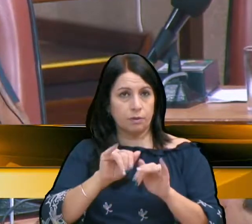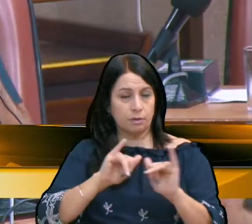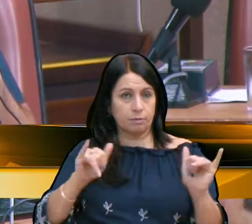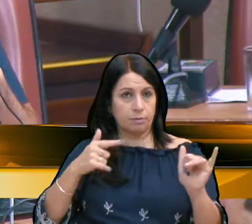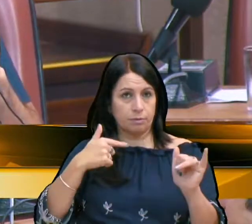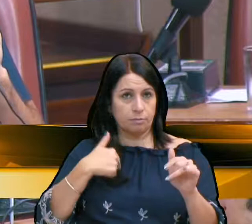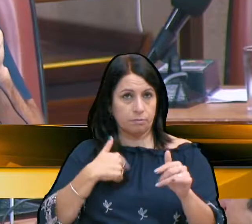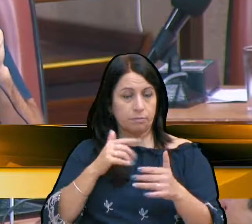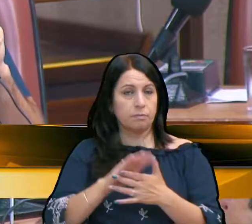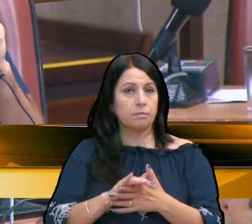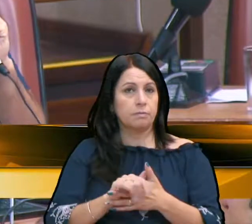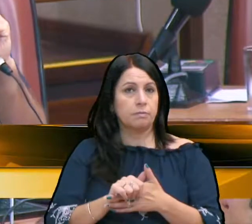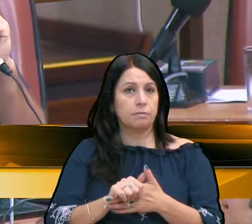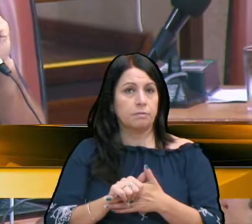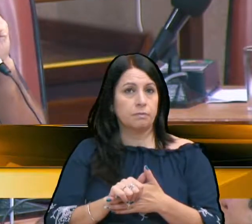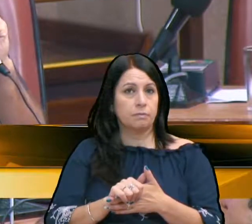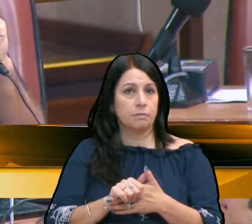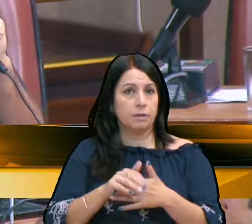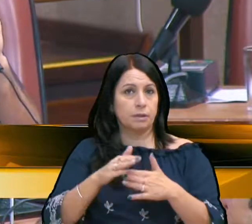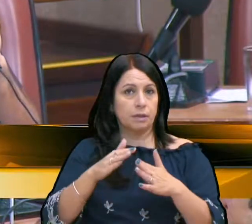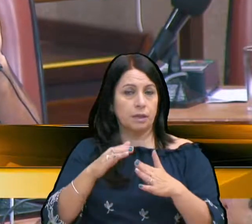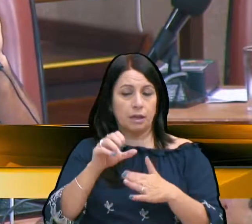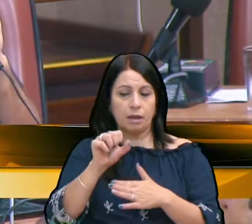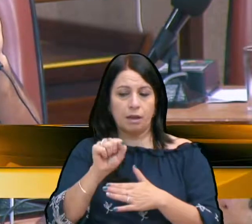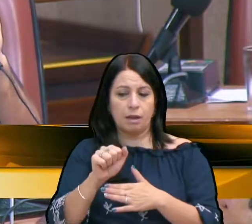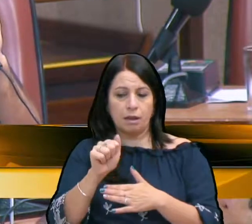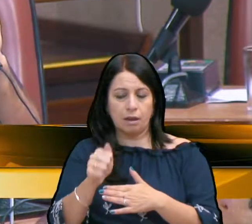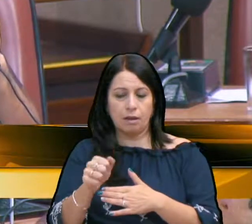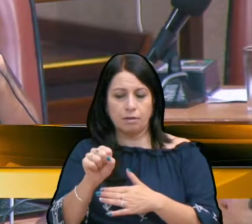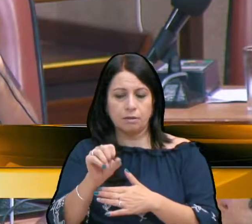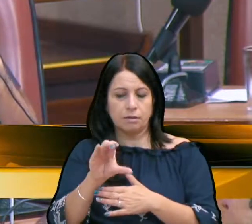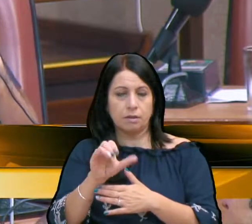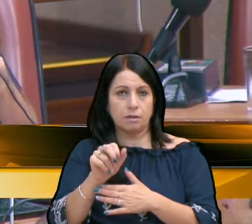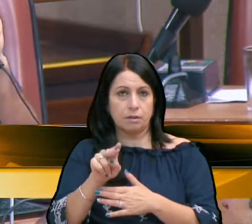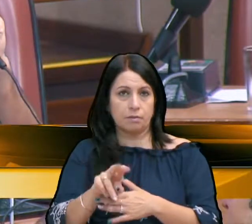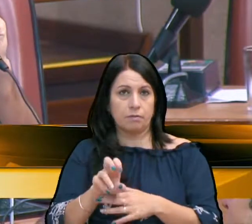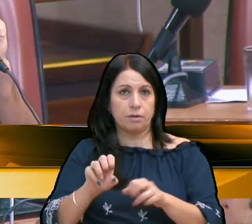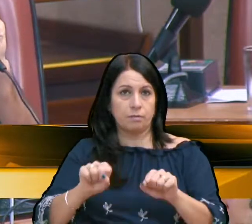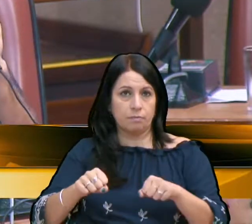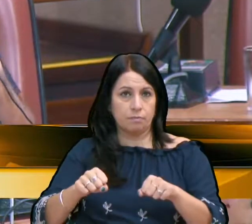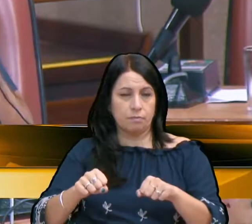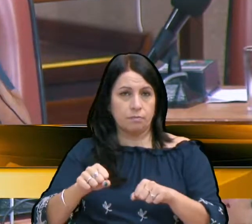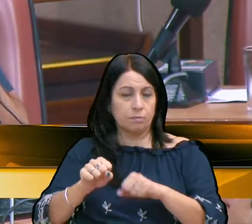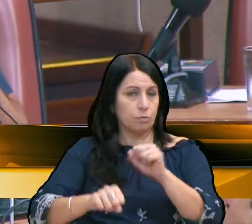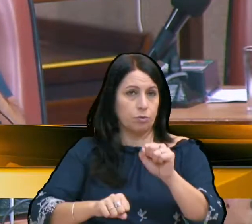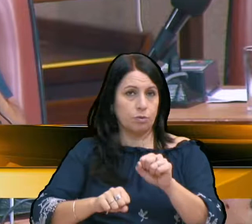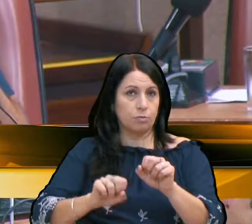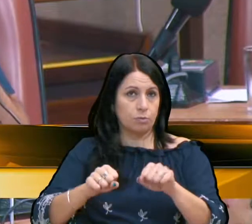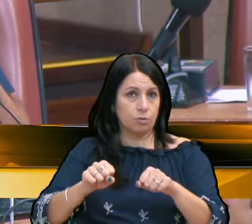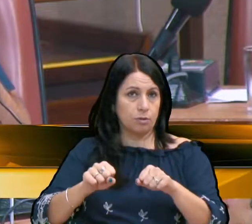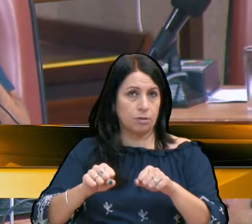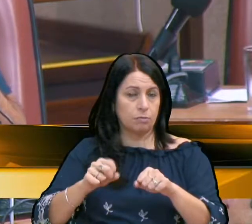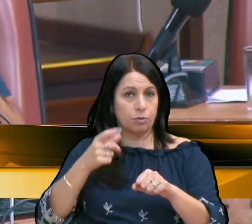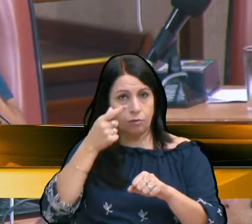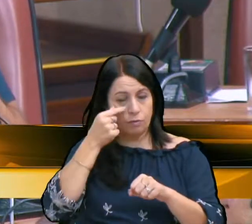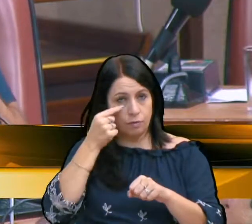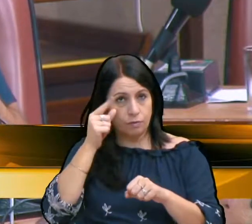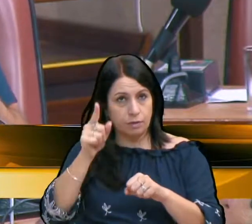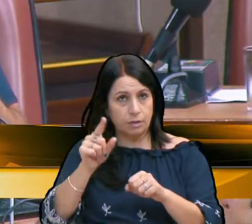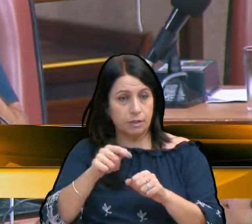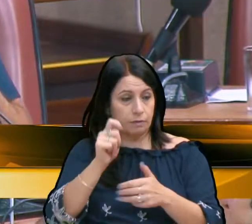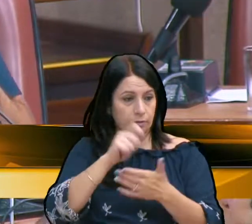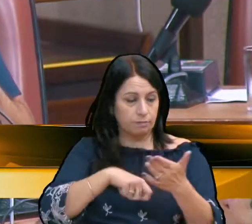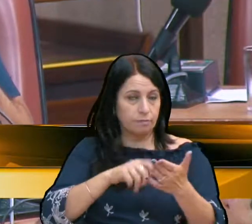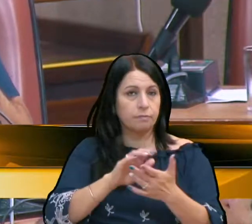mim. A SCAV, que é a Associação dos Motociclistas, é porque o vereador Frisso é envolvido, que teve aquela